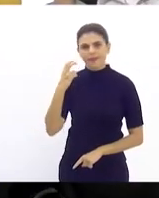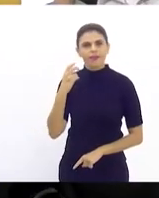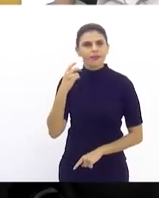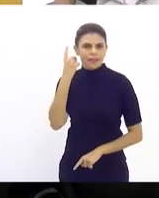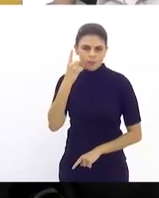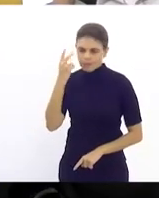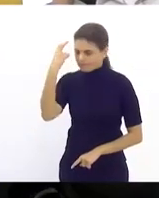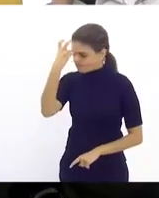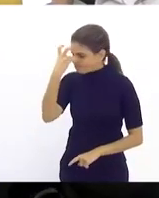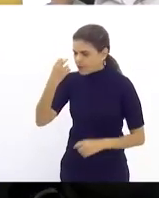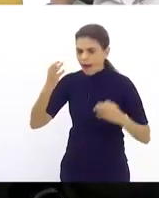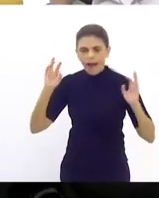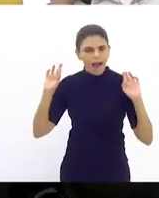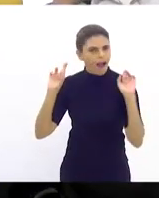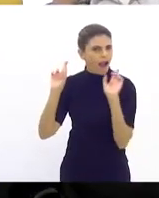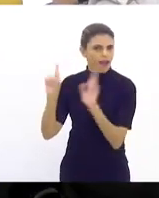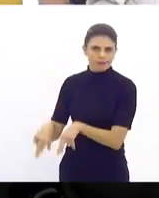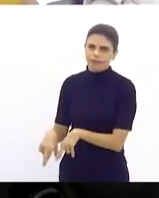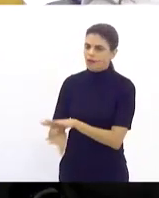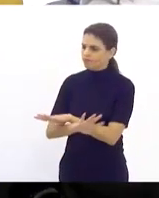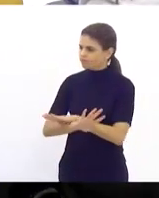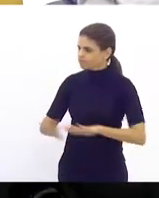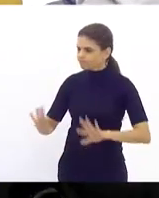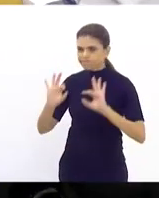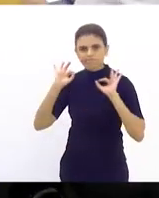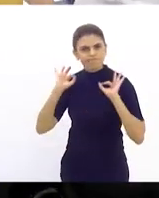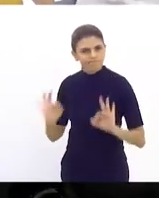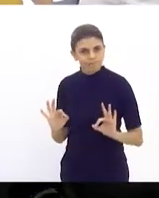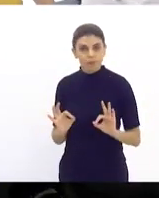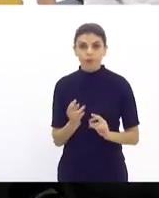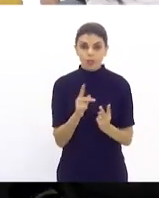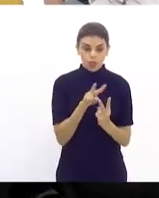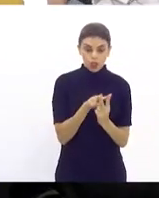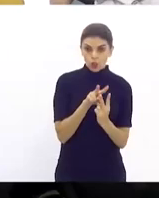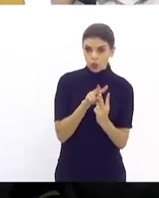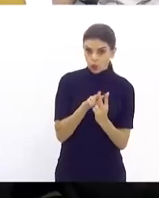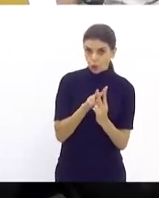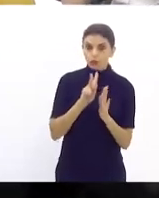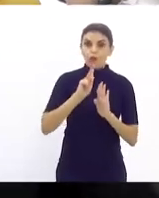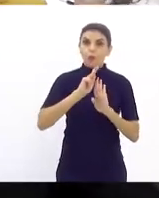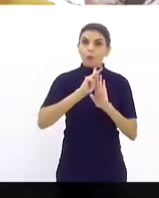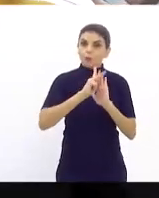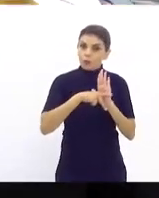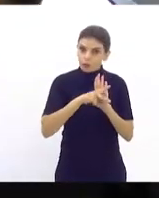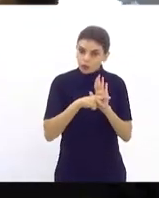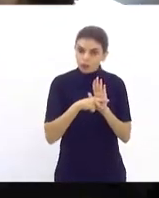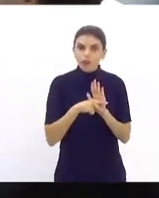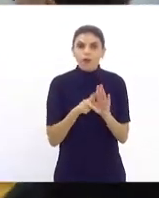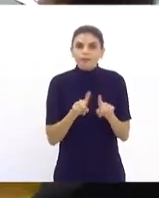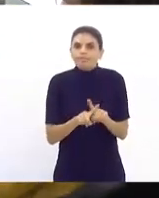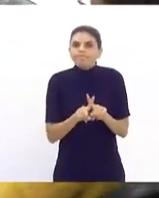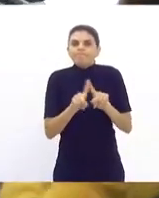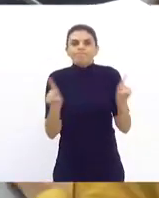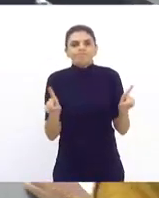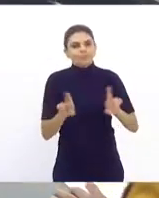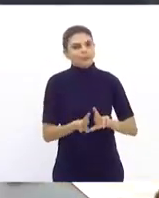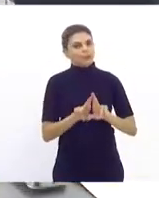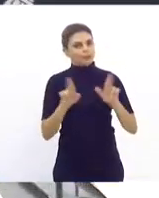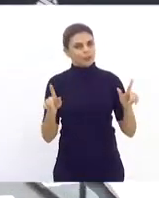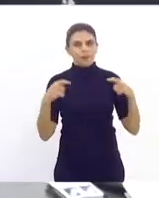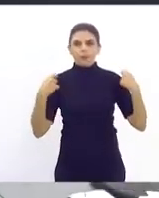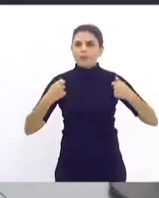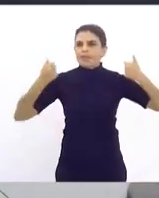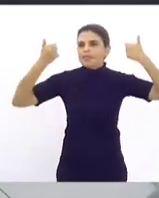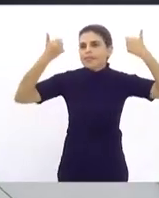Apenas para esclarecer que, no caso desses dois projetos, está coberta de razão, deputada, em relação à distinção que nós aqui temos que